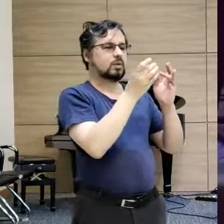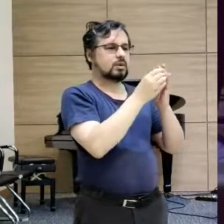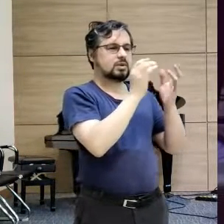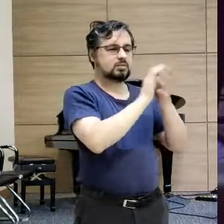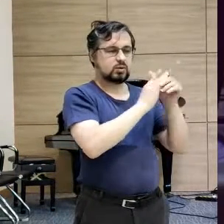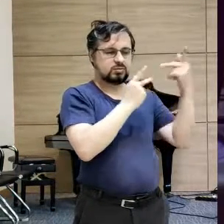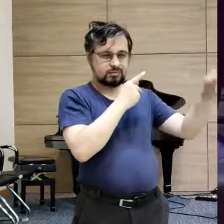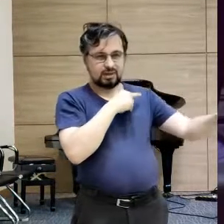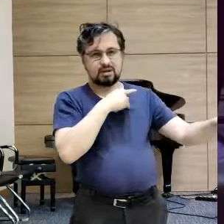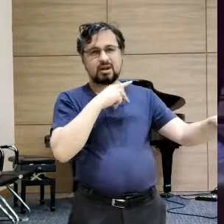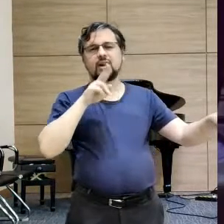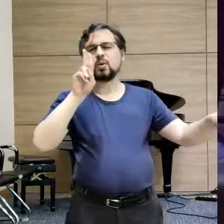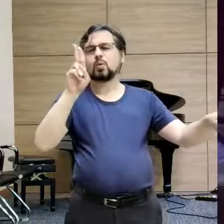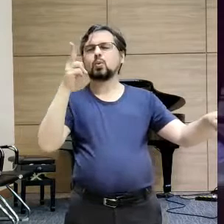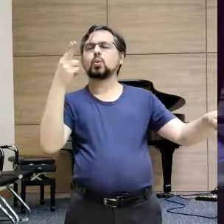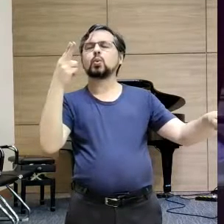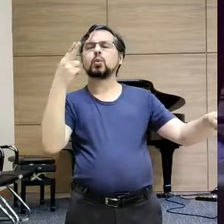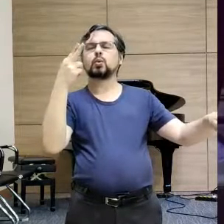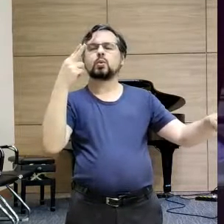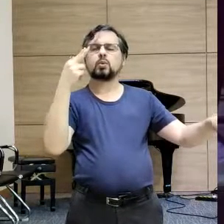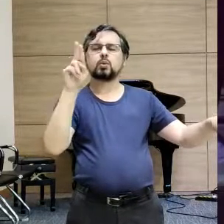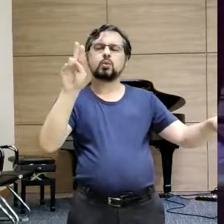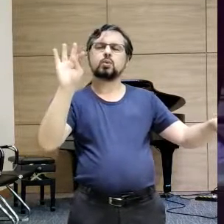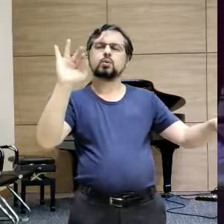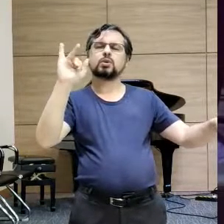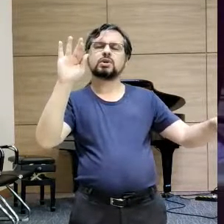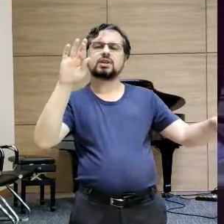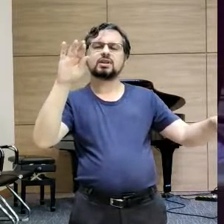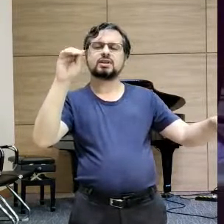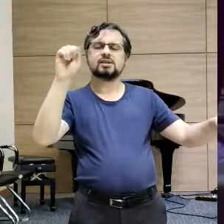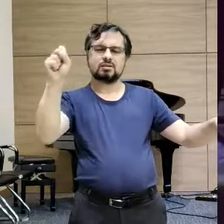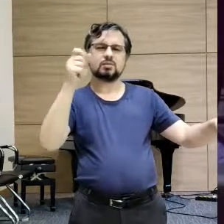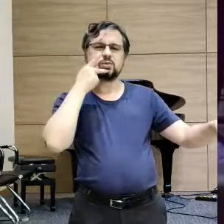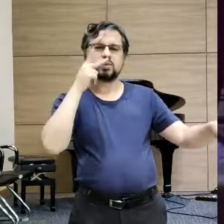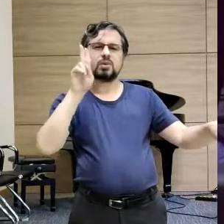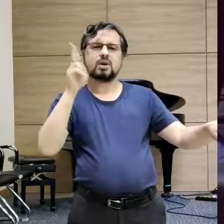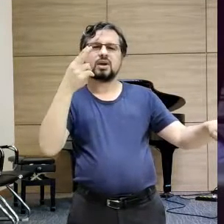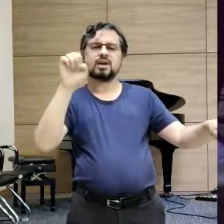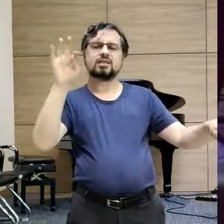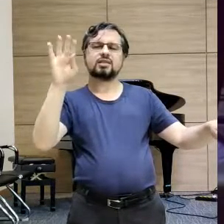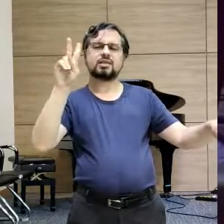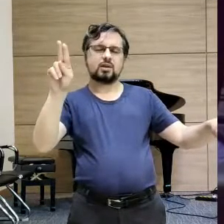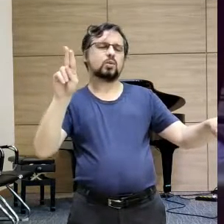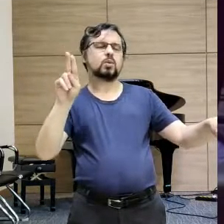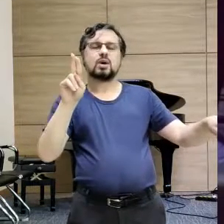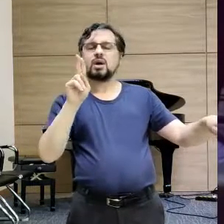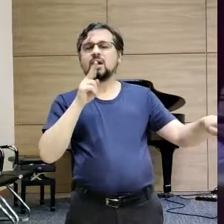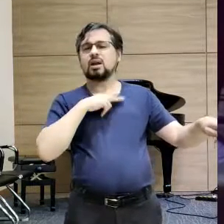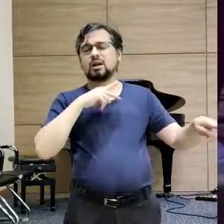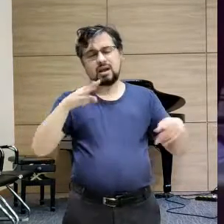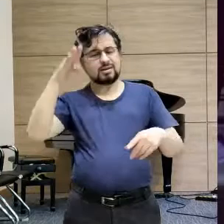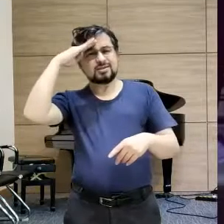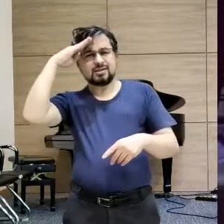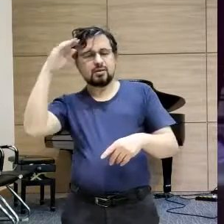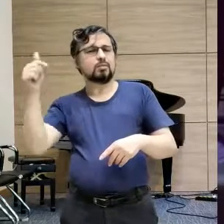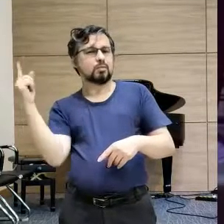Urias, o Eteu, e ele chama aquela mulher, e aquela mulher vai, aquela mulher não coloca nenhum óbice, nenhum obstáculo,